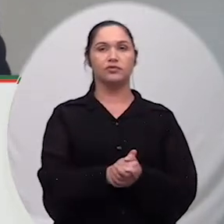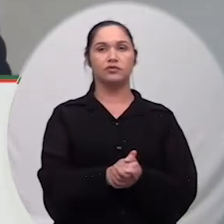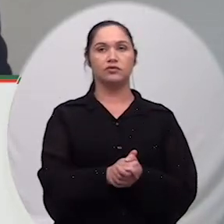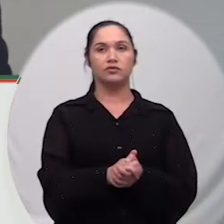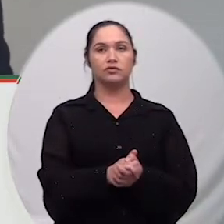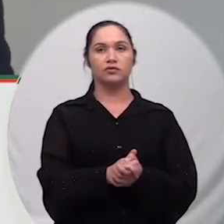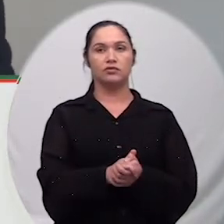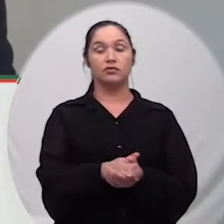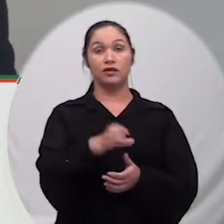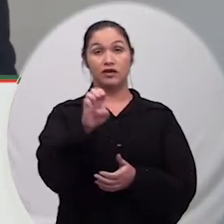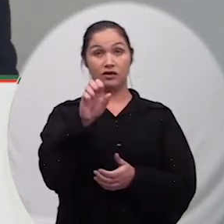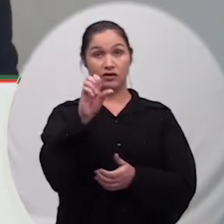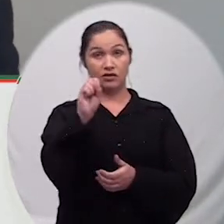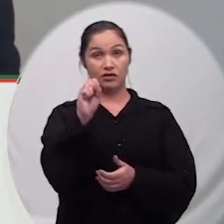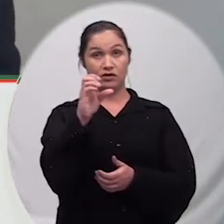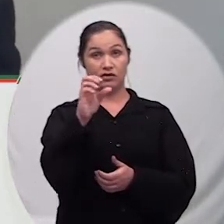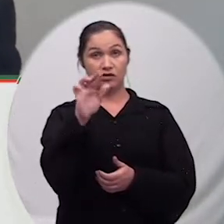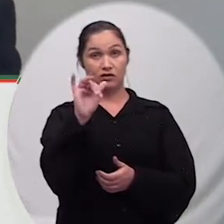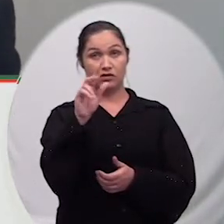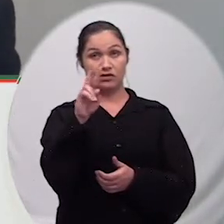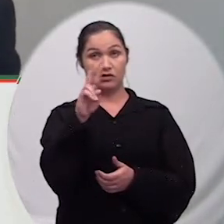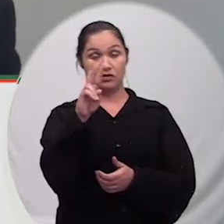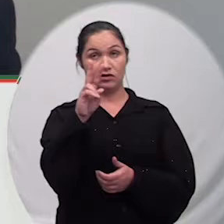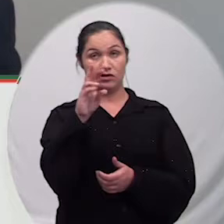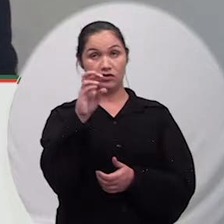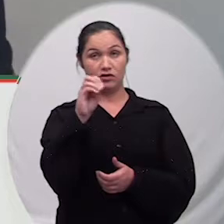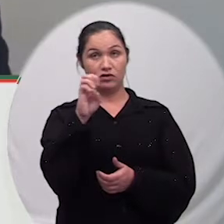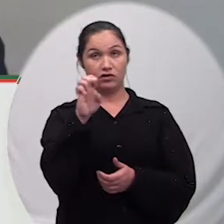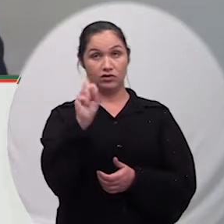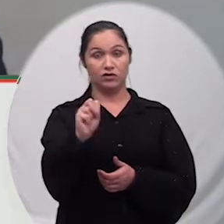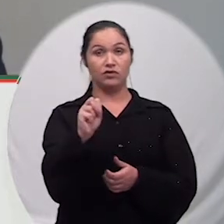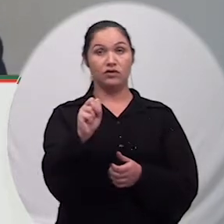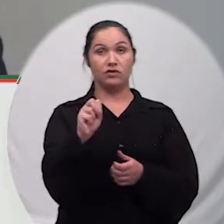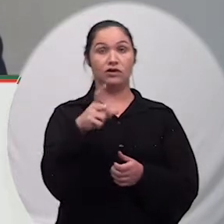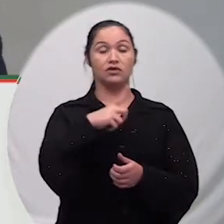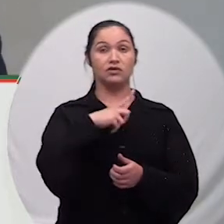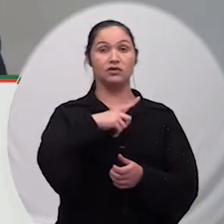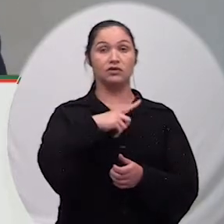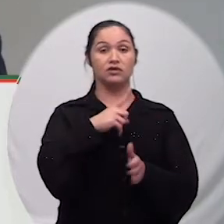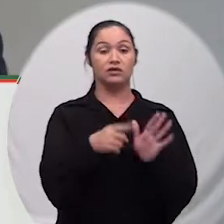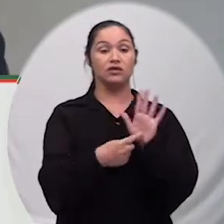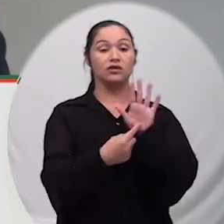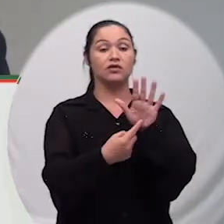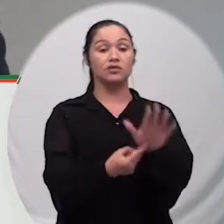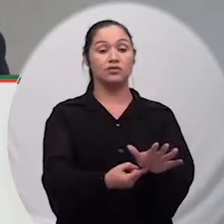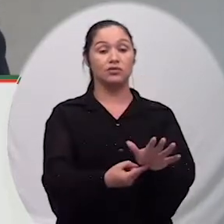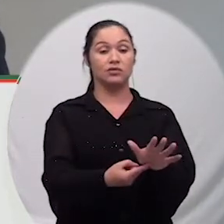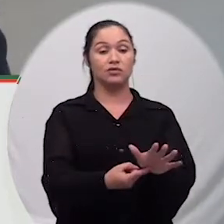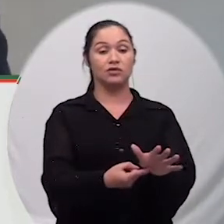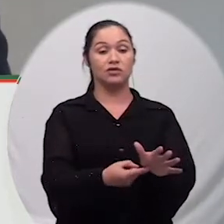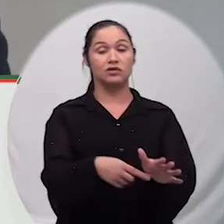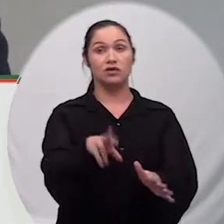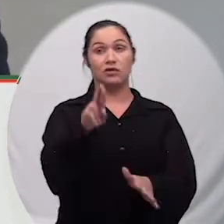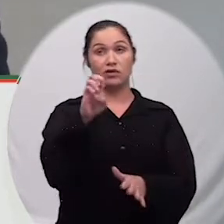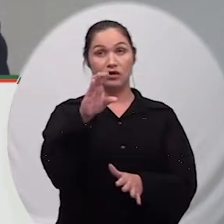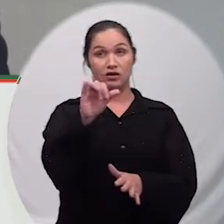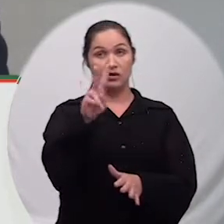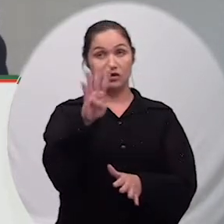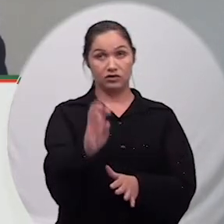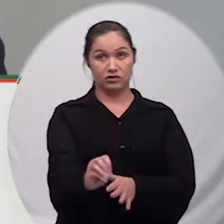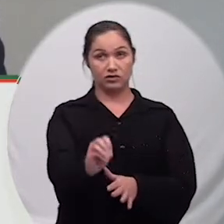tabeliões, escrivões, registradores devem destacar o recibo de antecipação de emolumentos e recibo